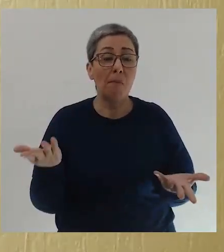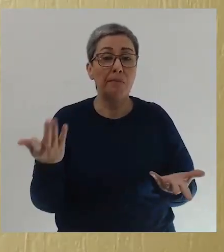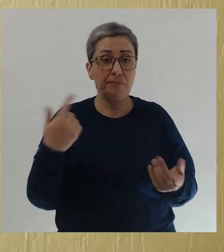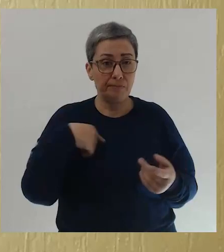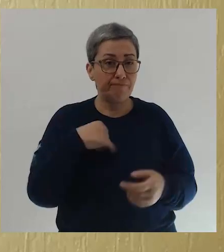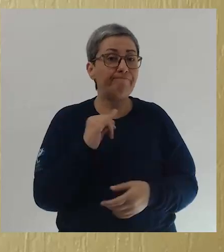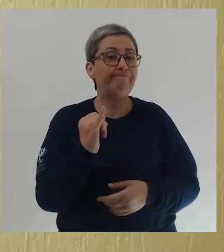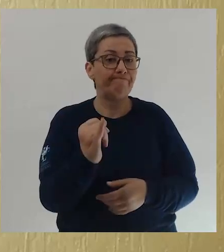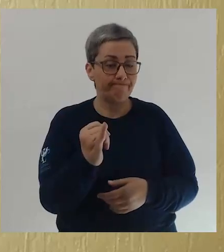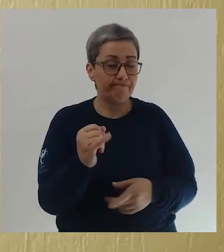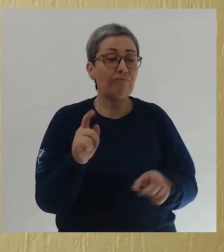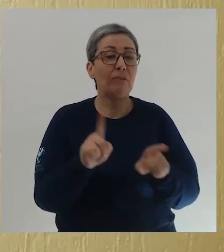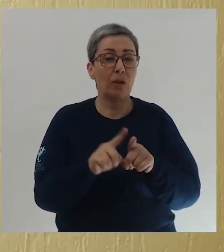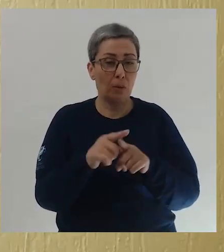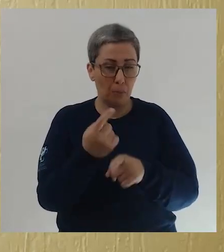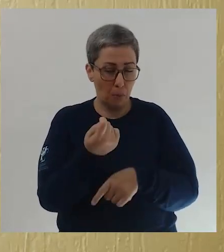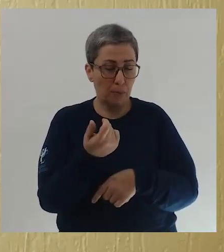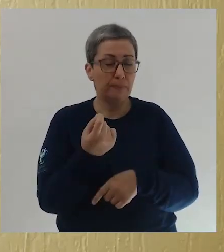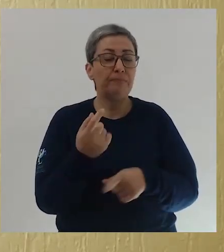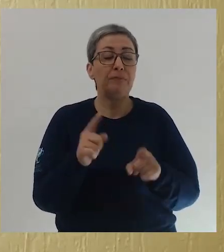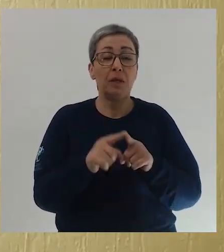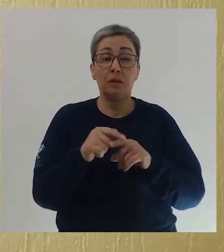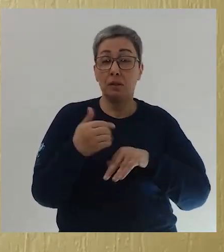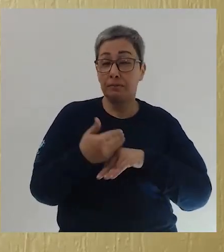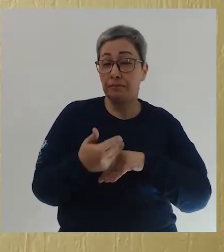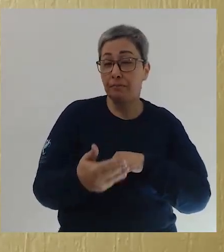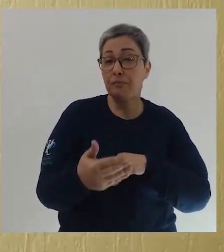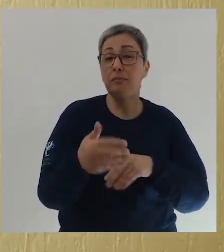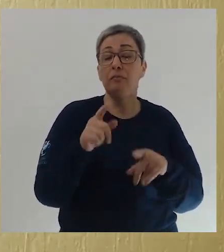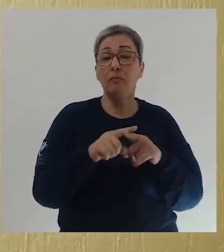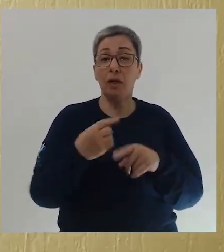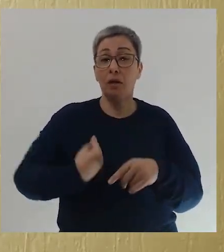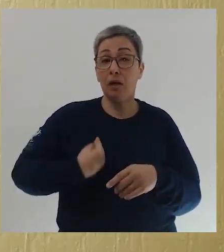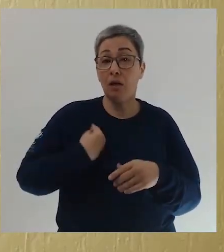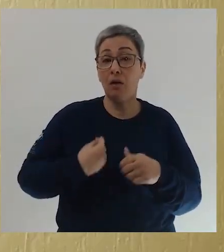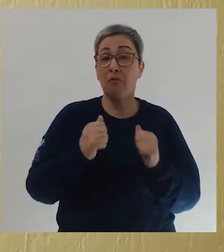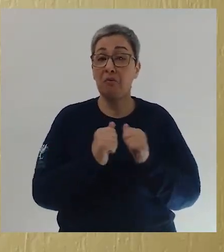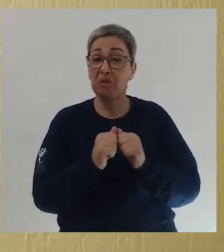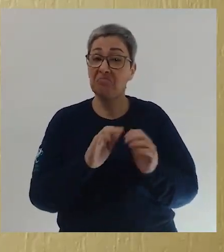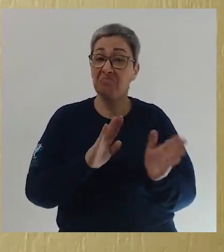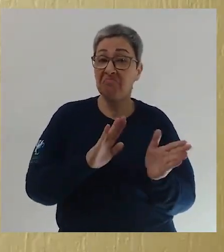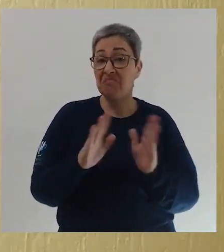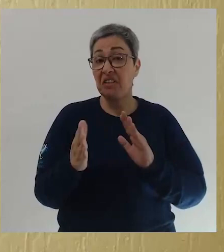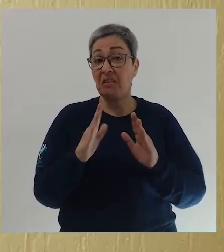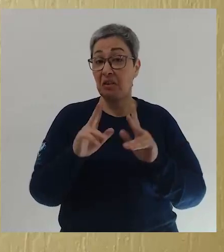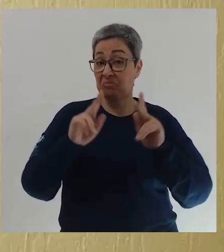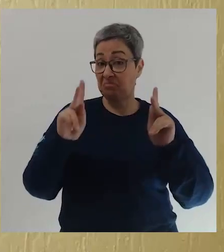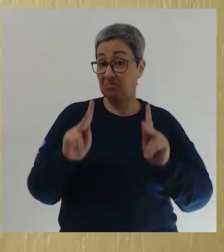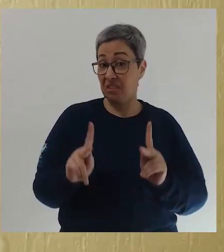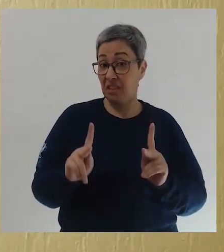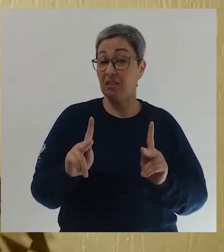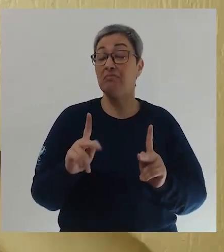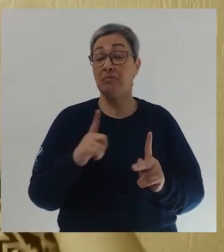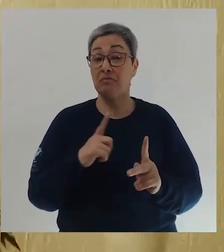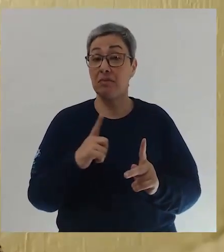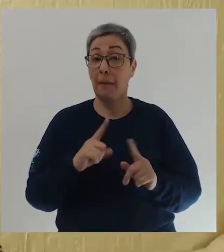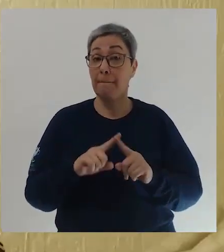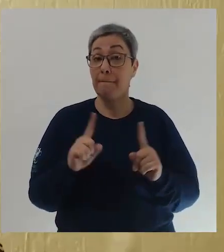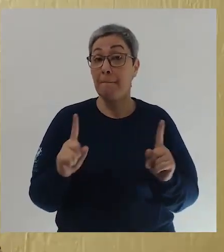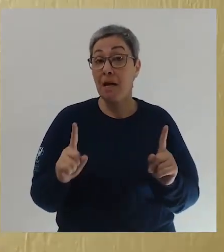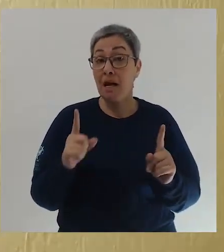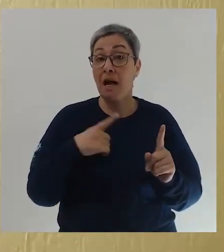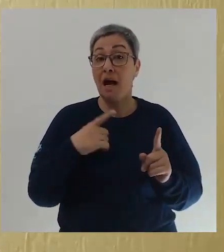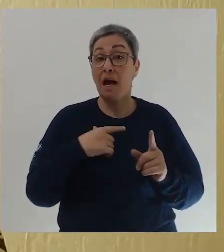acham? Eu vou contar para vocês, pelo menos um pouquinho, né? A princípio, a convivência foi relativamente pacífica, tinha